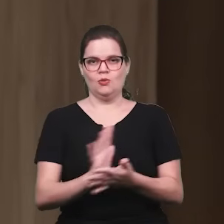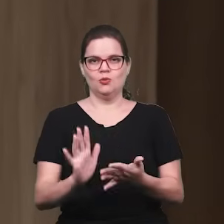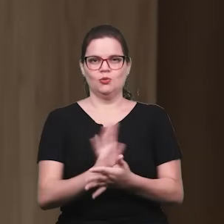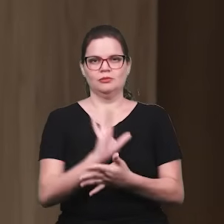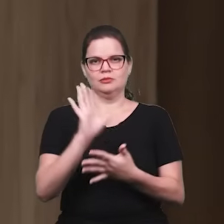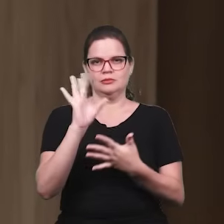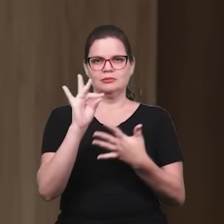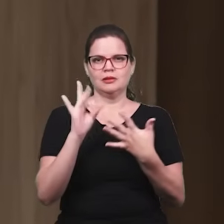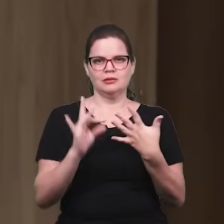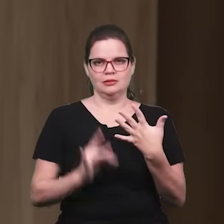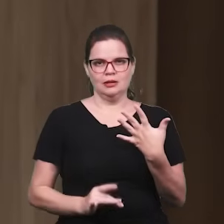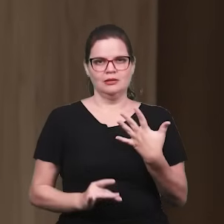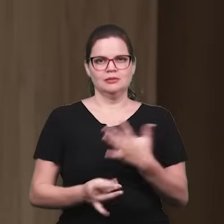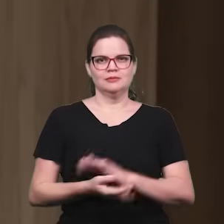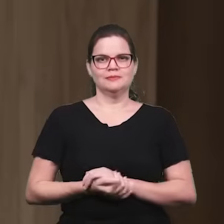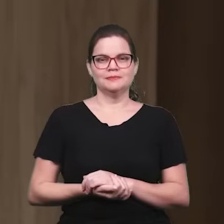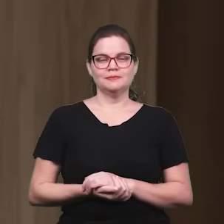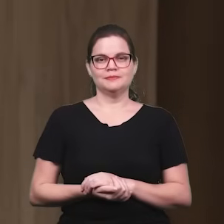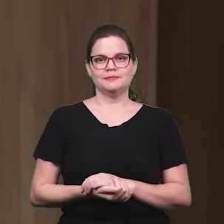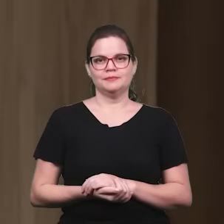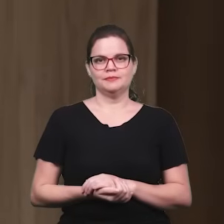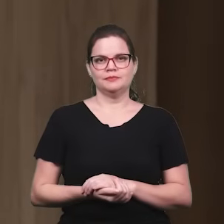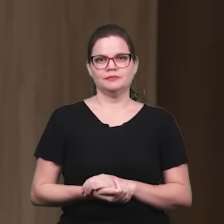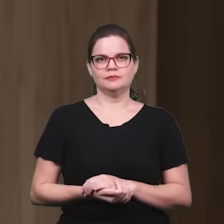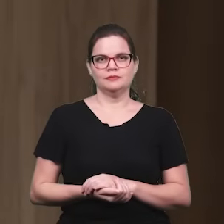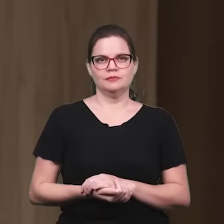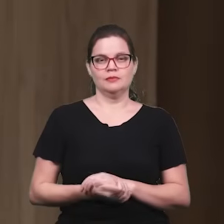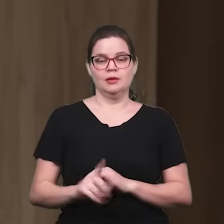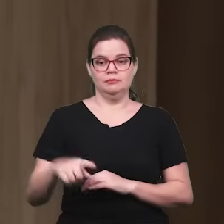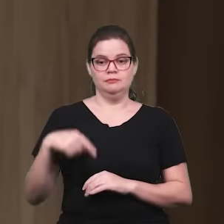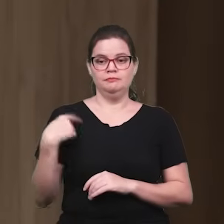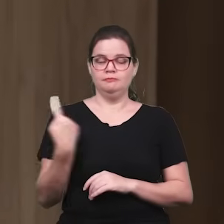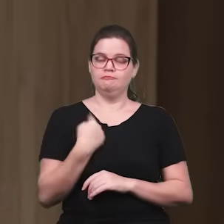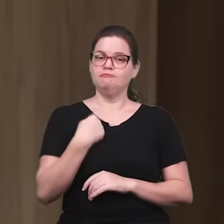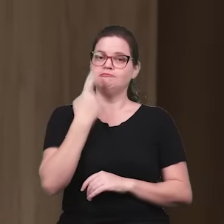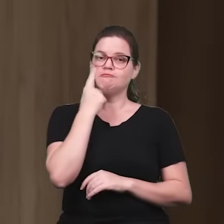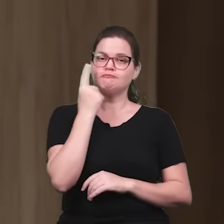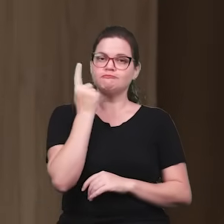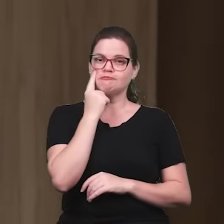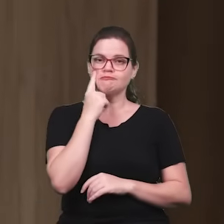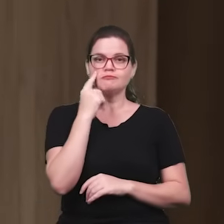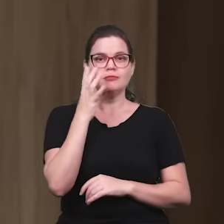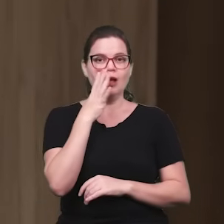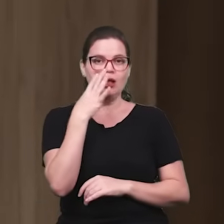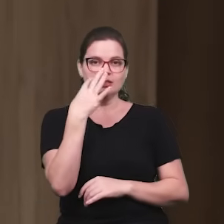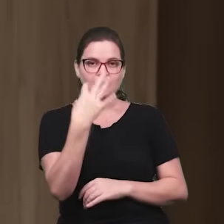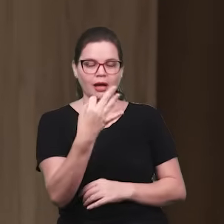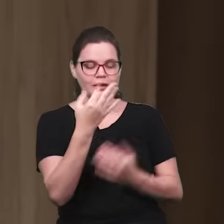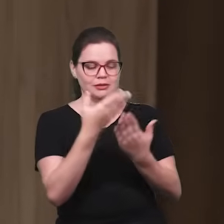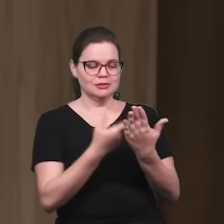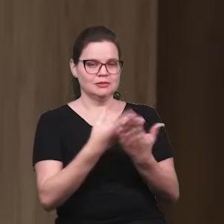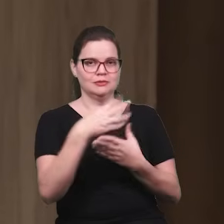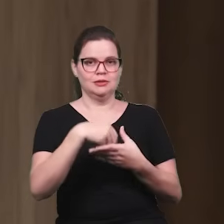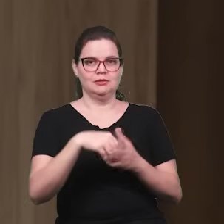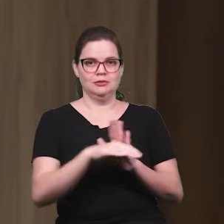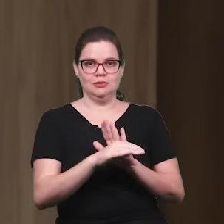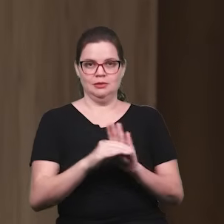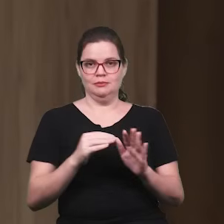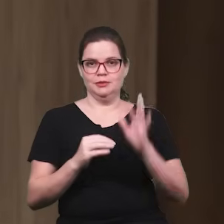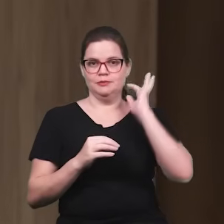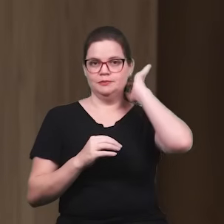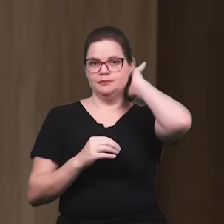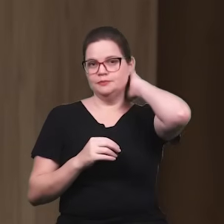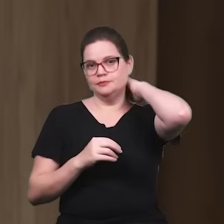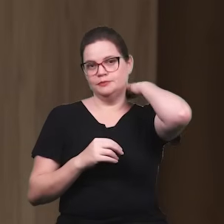detalhes que nos chamam a atenção neste capítulo.